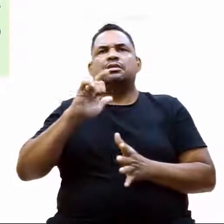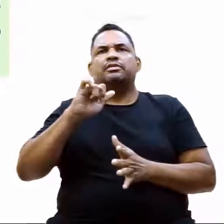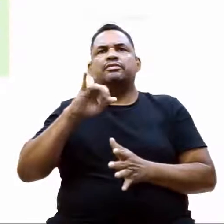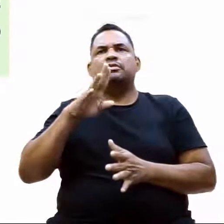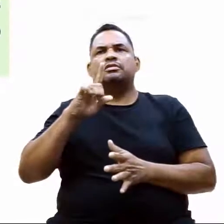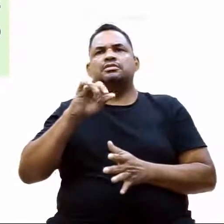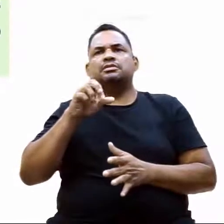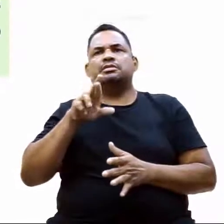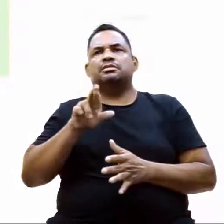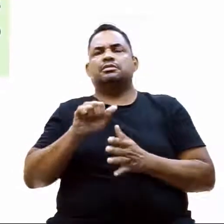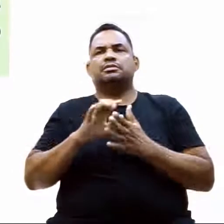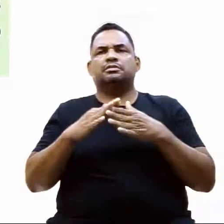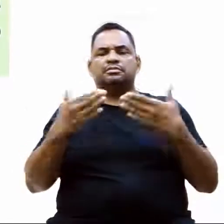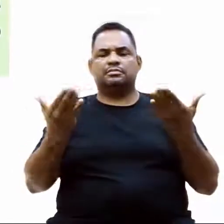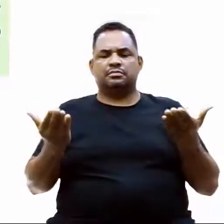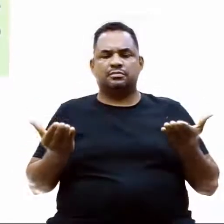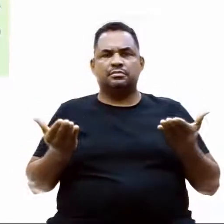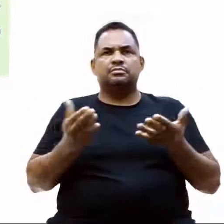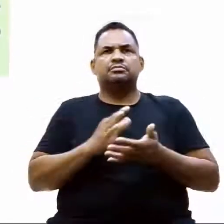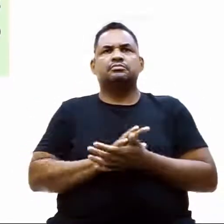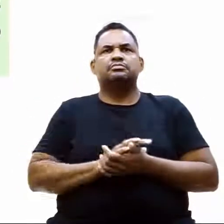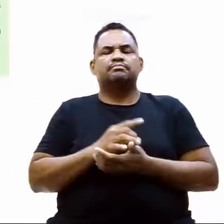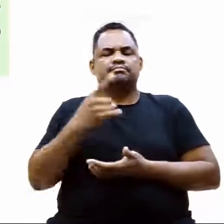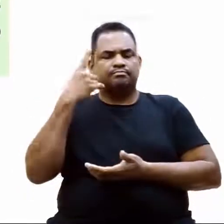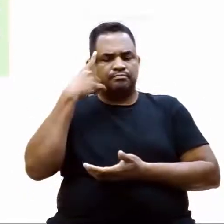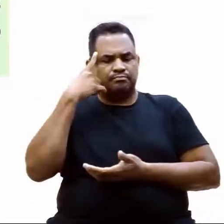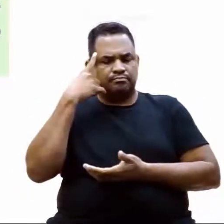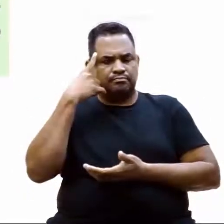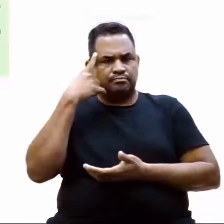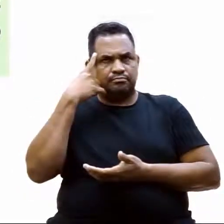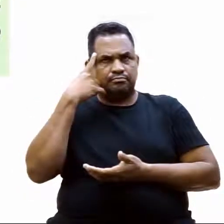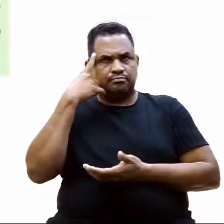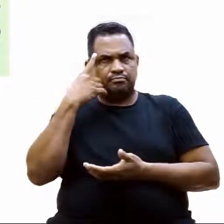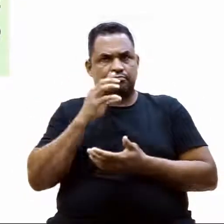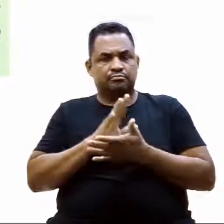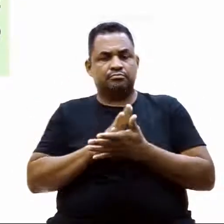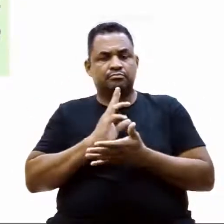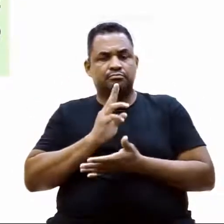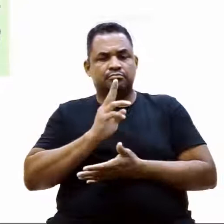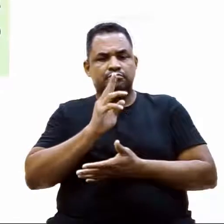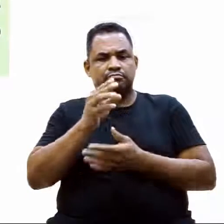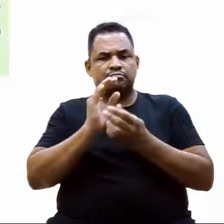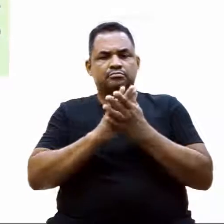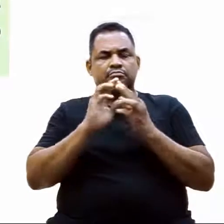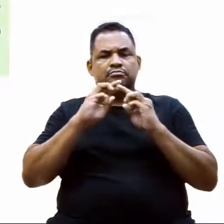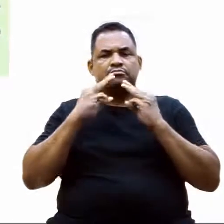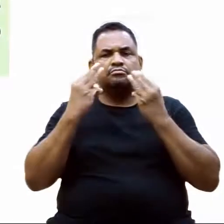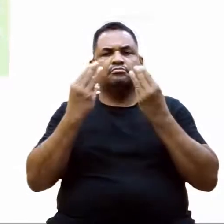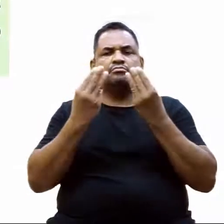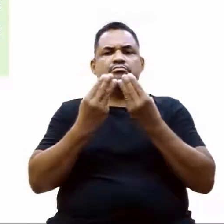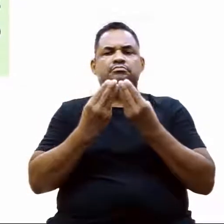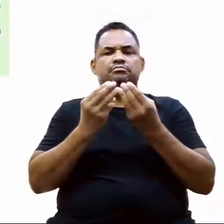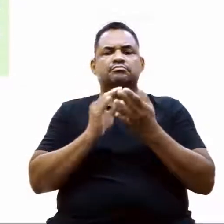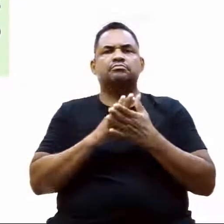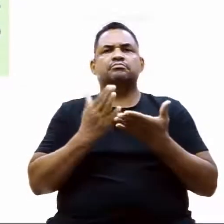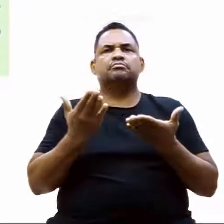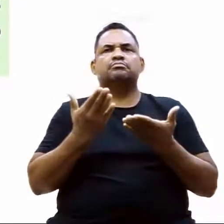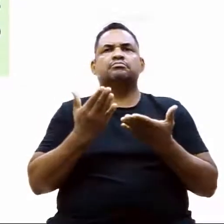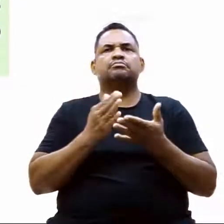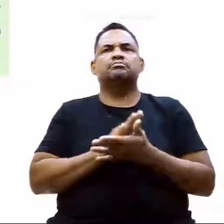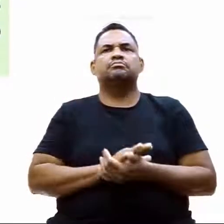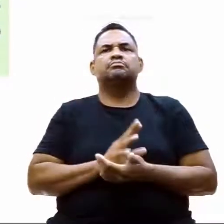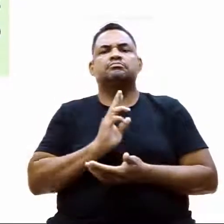de Lavoisier, pense na lei de conservação da massa. A massa